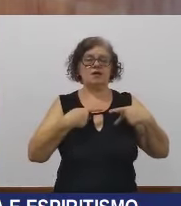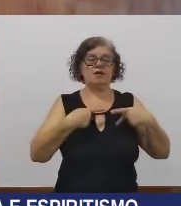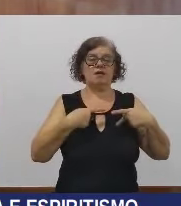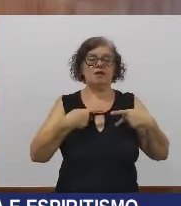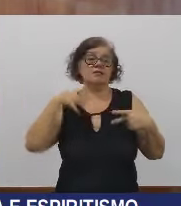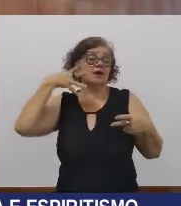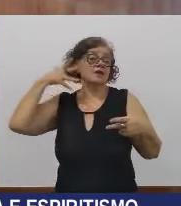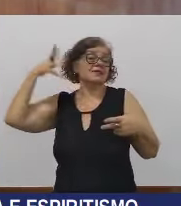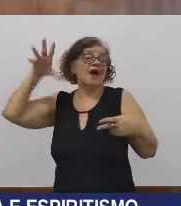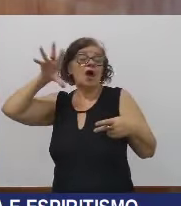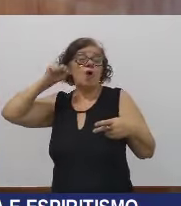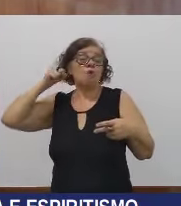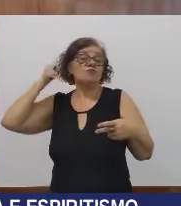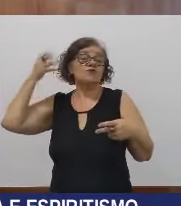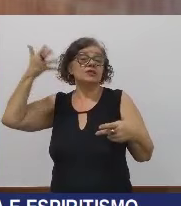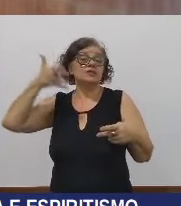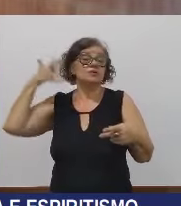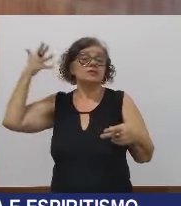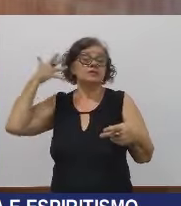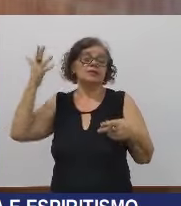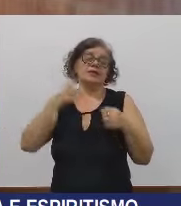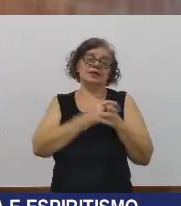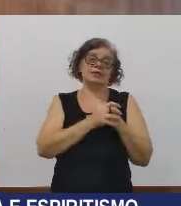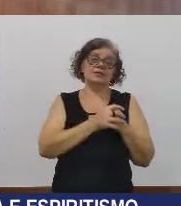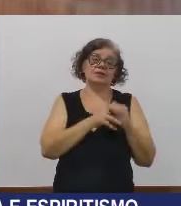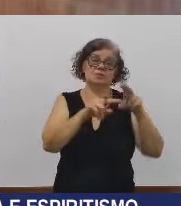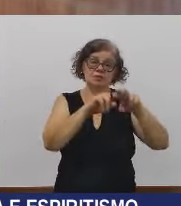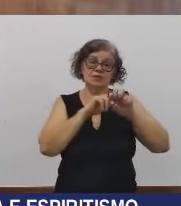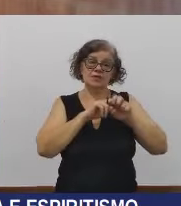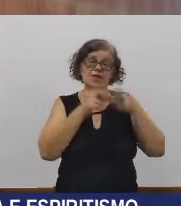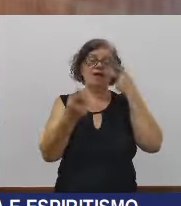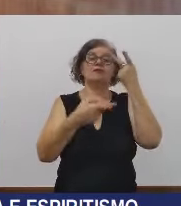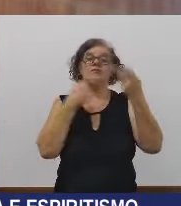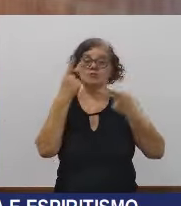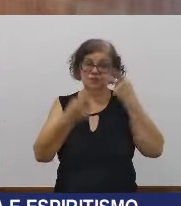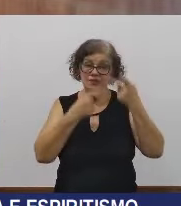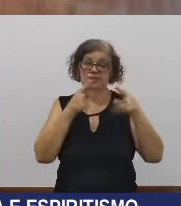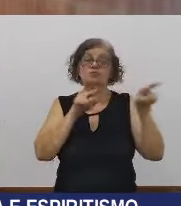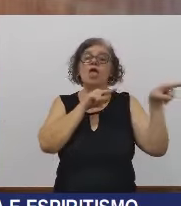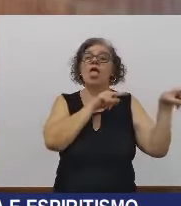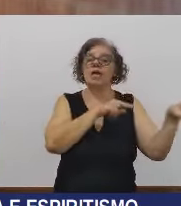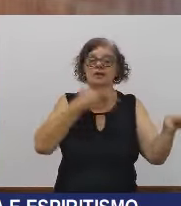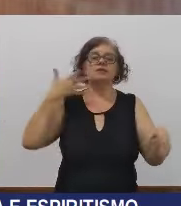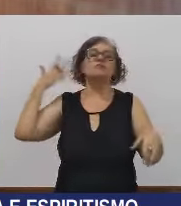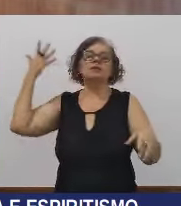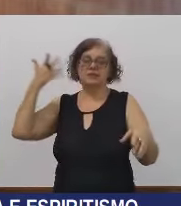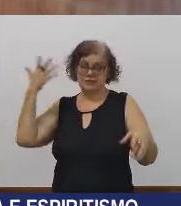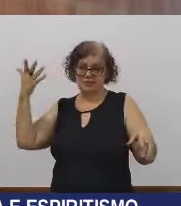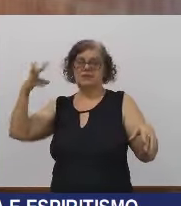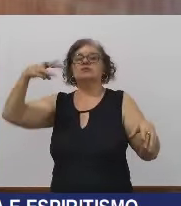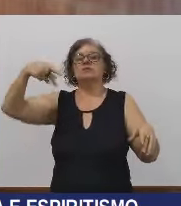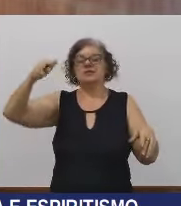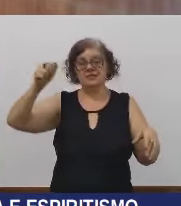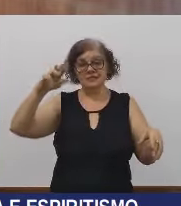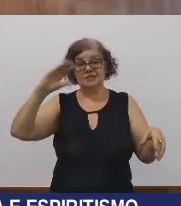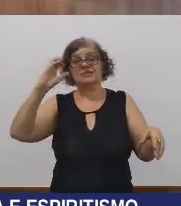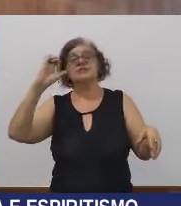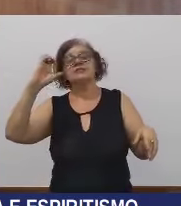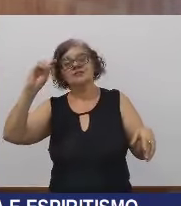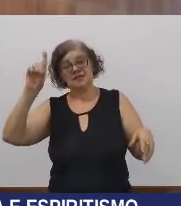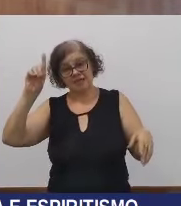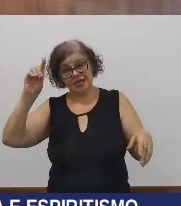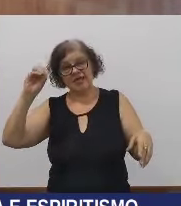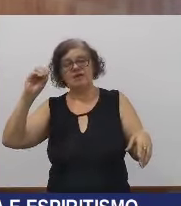É você. Somos nós, sou eu que estou aqui falando, porque com certeza tenho tantas falhas pregressas de vidas anteriores que